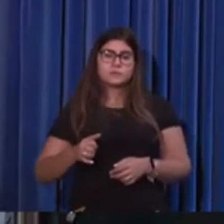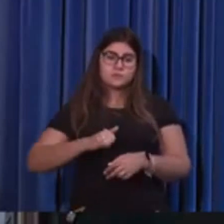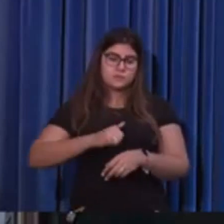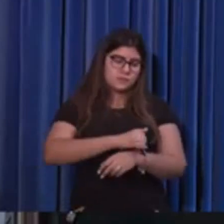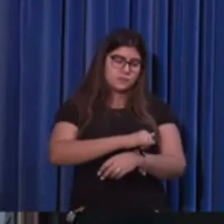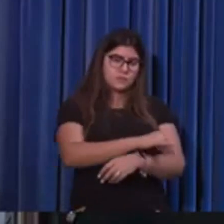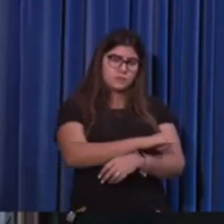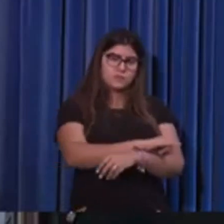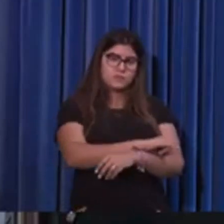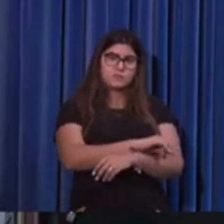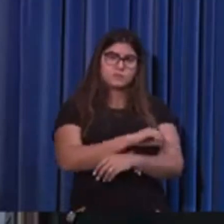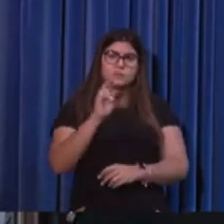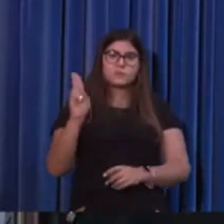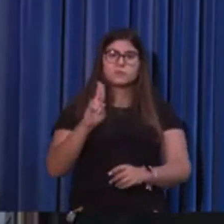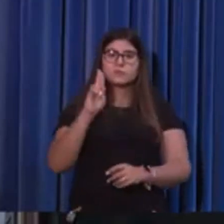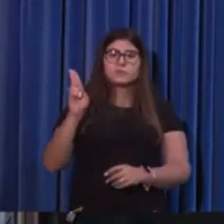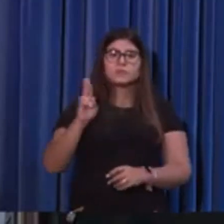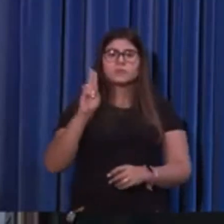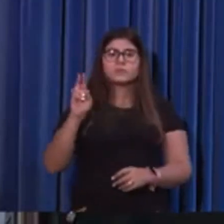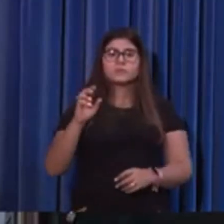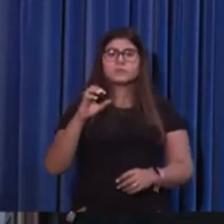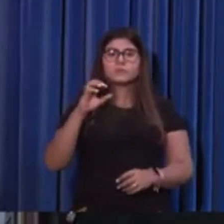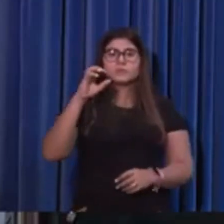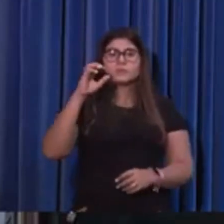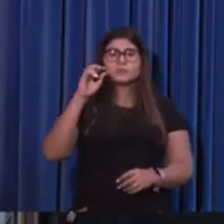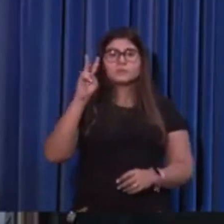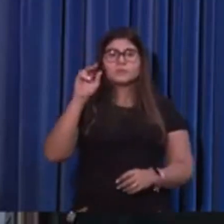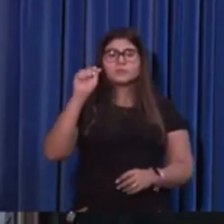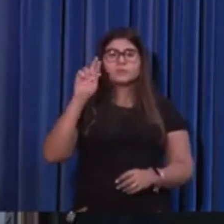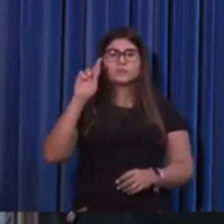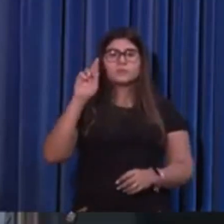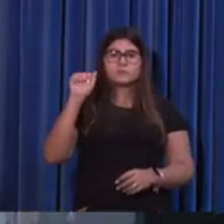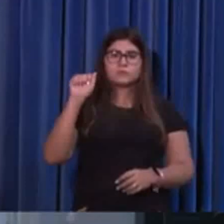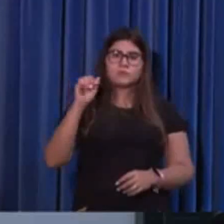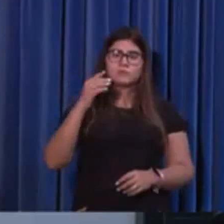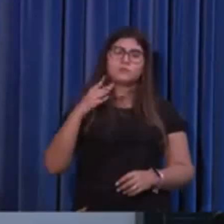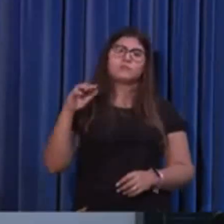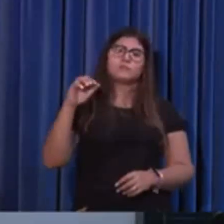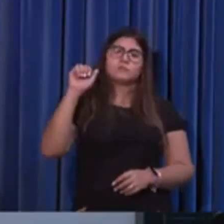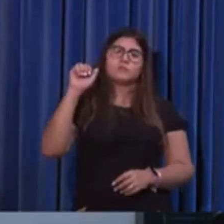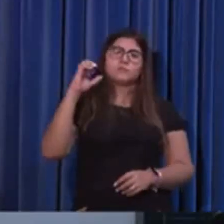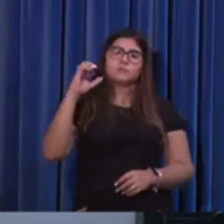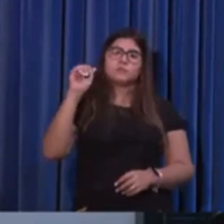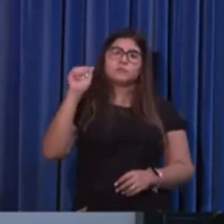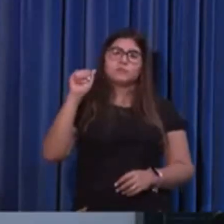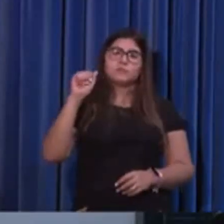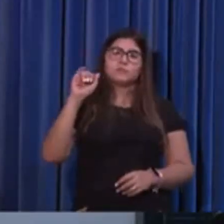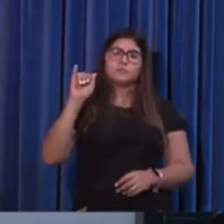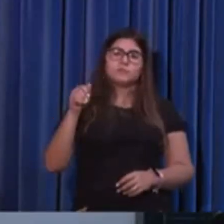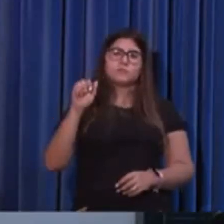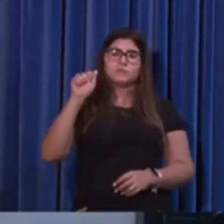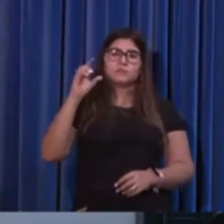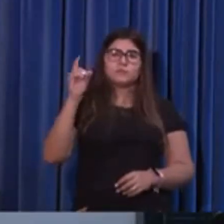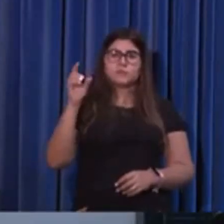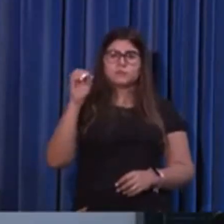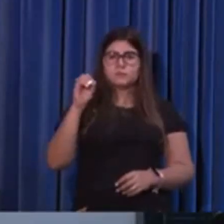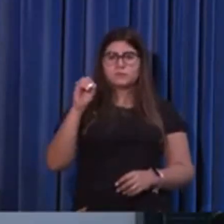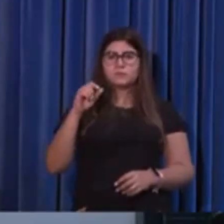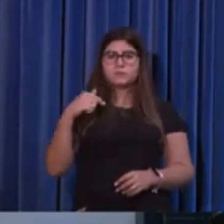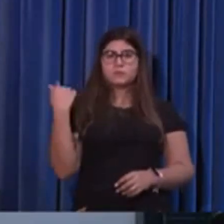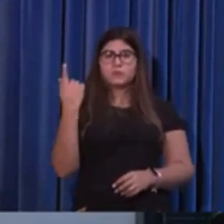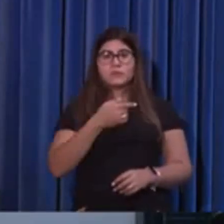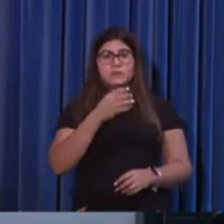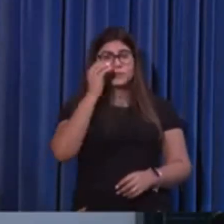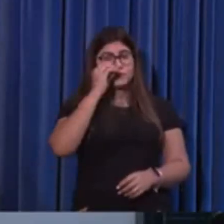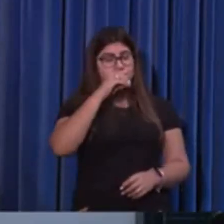o cajado como a vara, e nós não fizermos isso, nós estamos sendo negligentes com a missão que o Senhor nos deu,